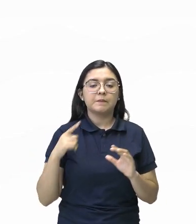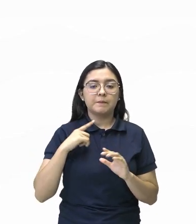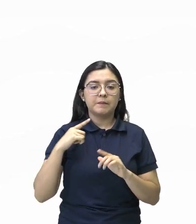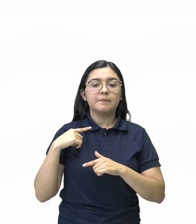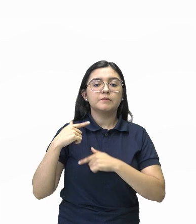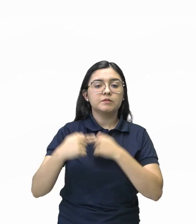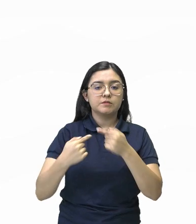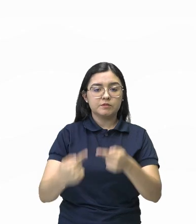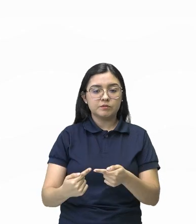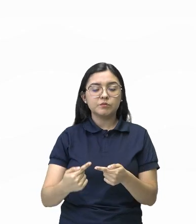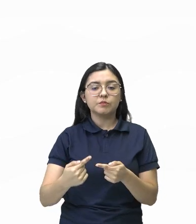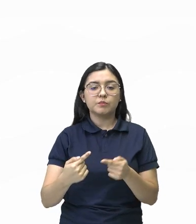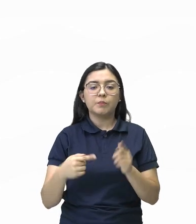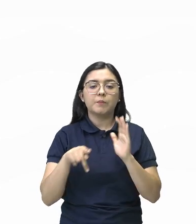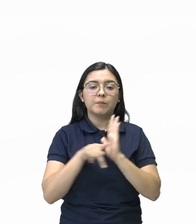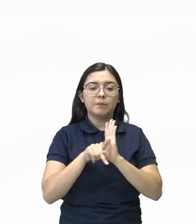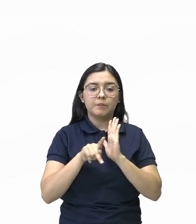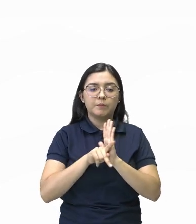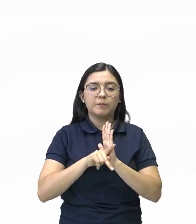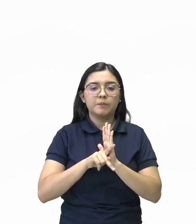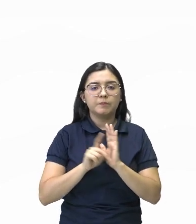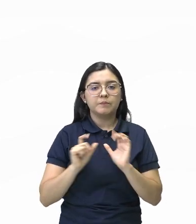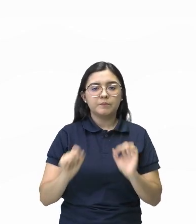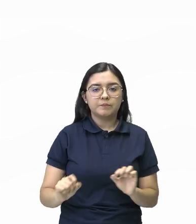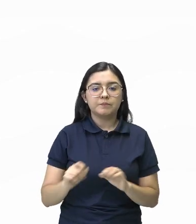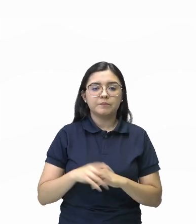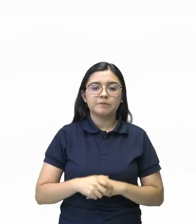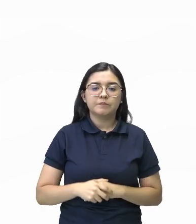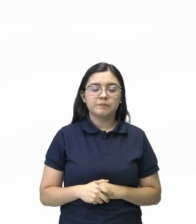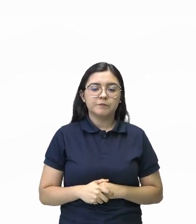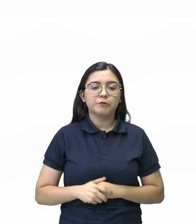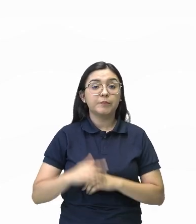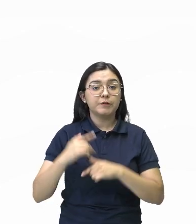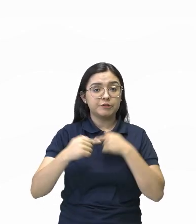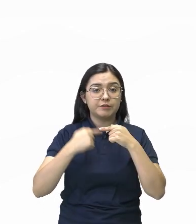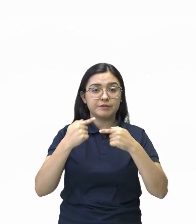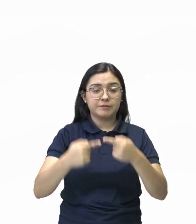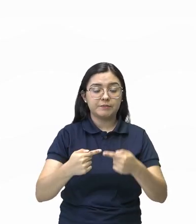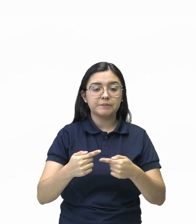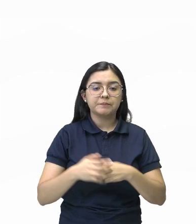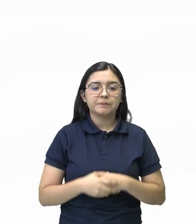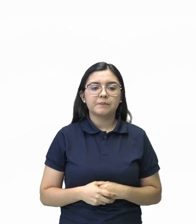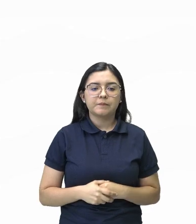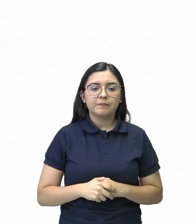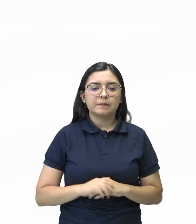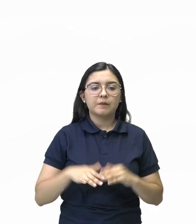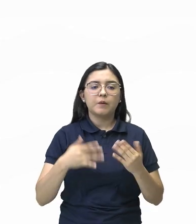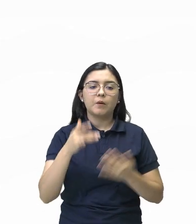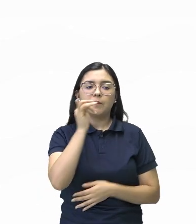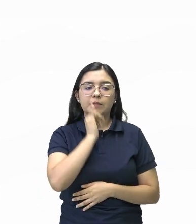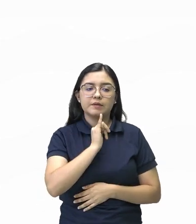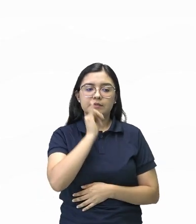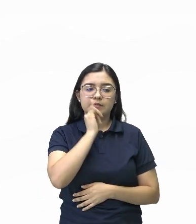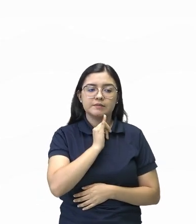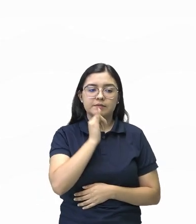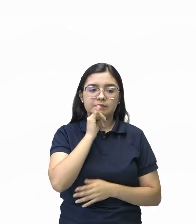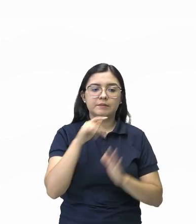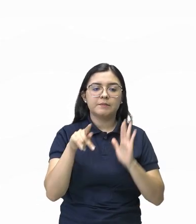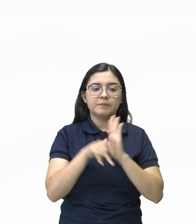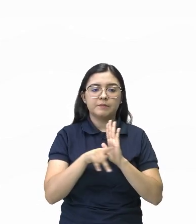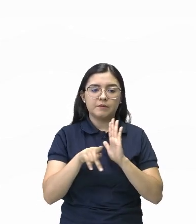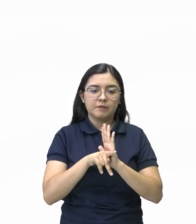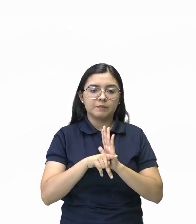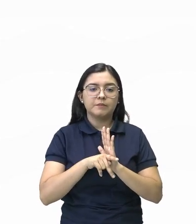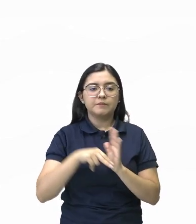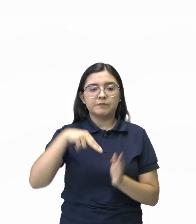ciclo de uma determinada geração. Como exemplo, no